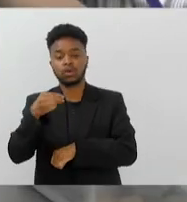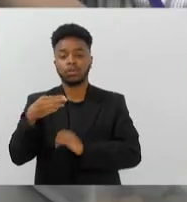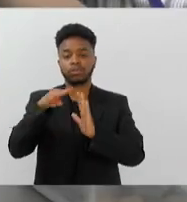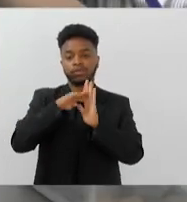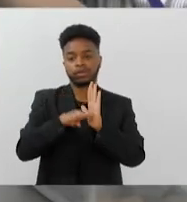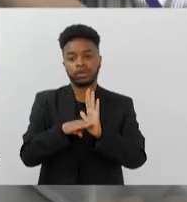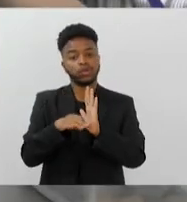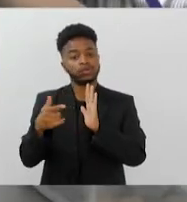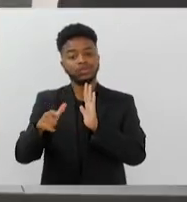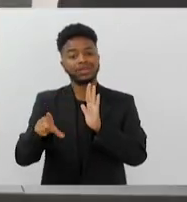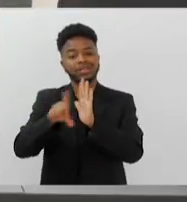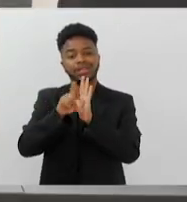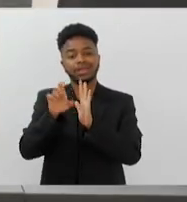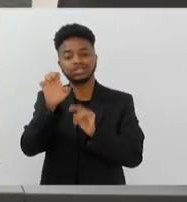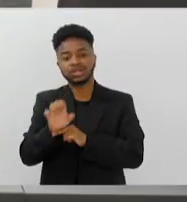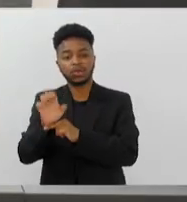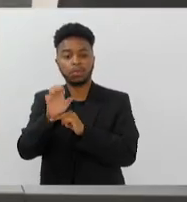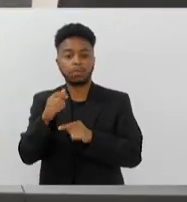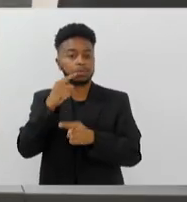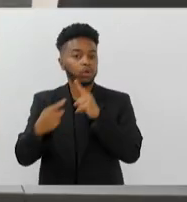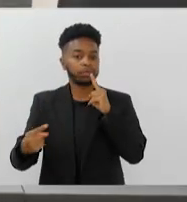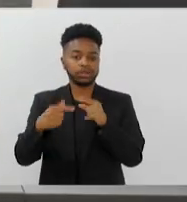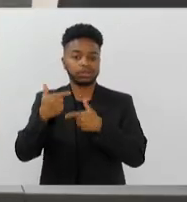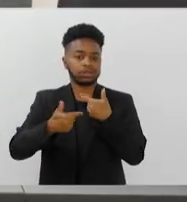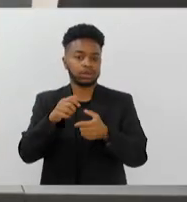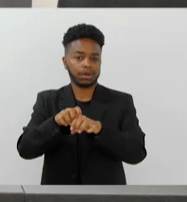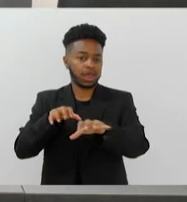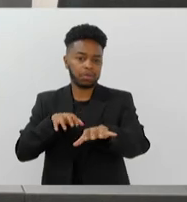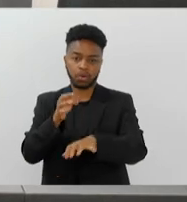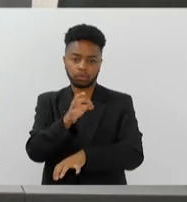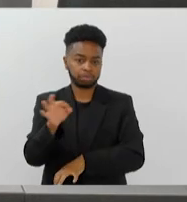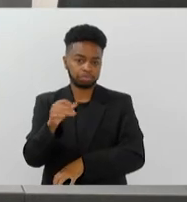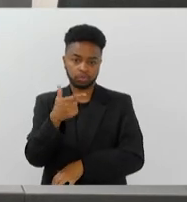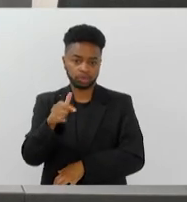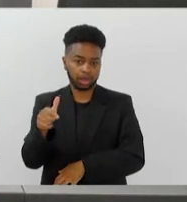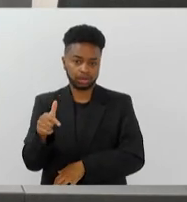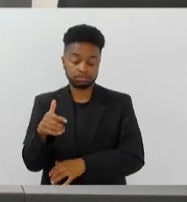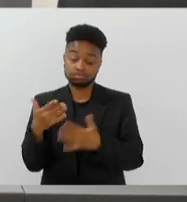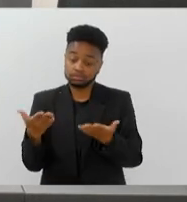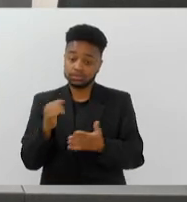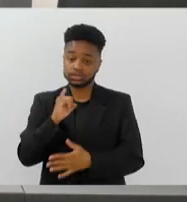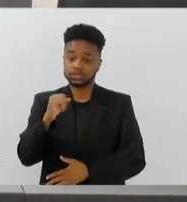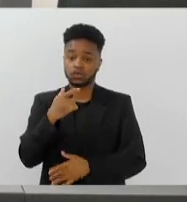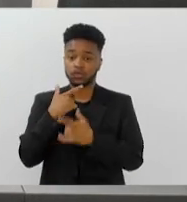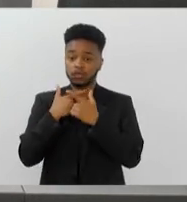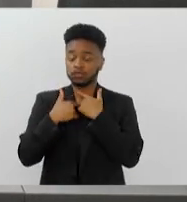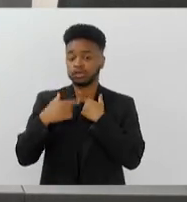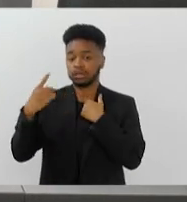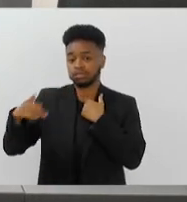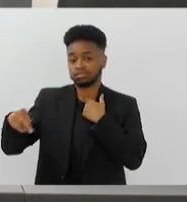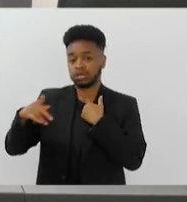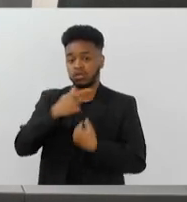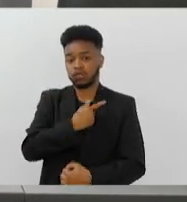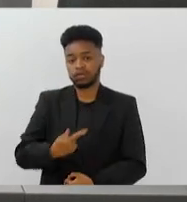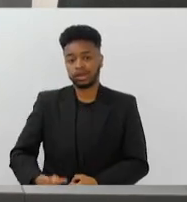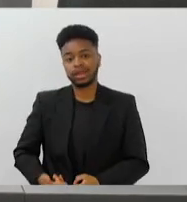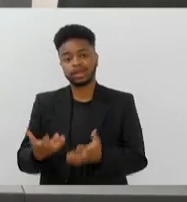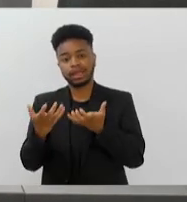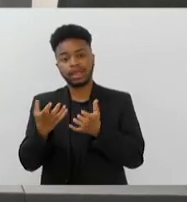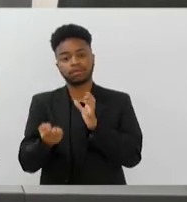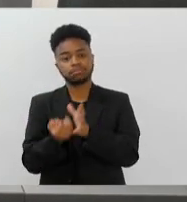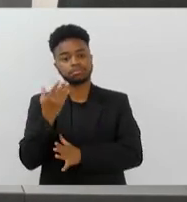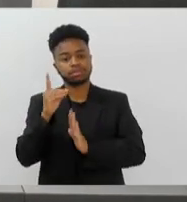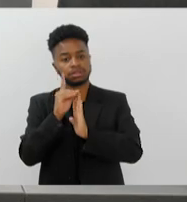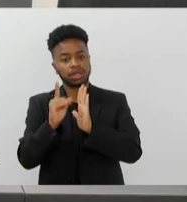não tem lei estadual que proíba o trabalho remoto. Não. É, se o governador quiser baixar um decreto, uma portaria,